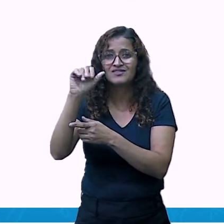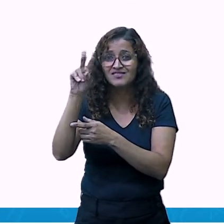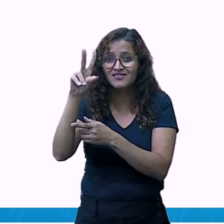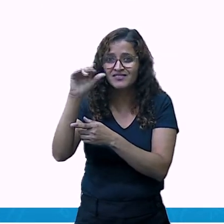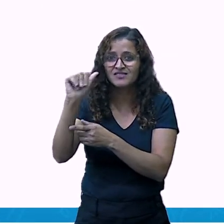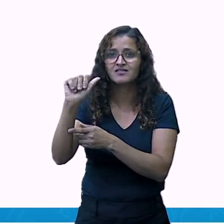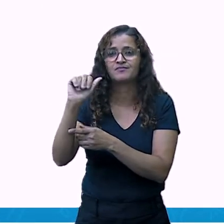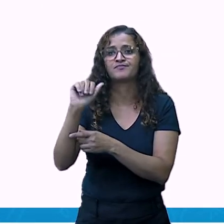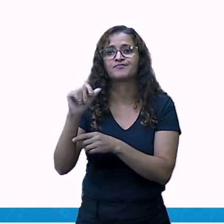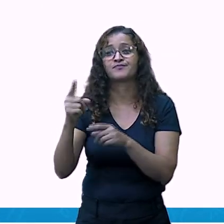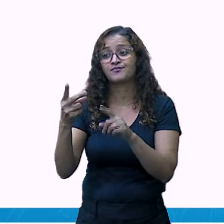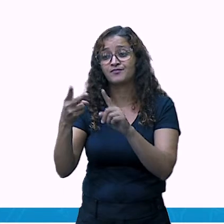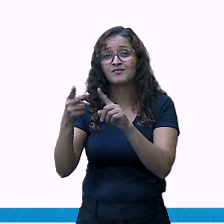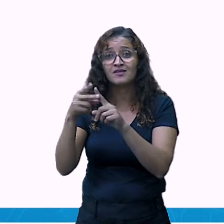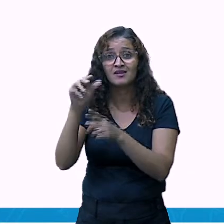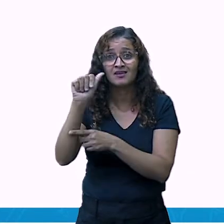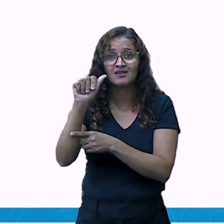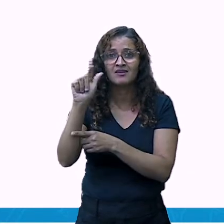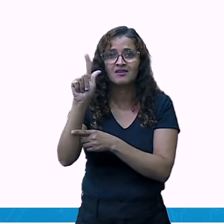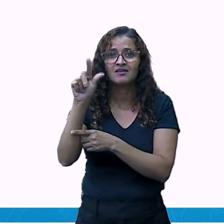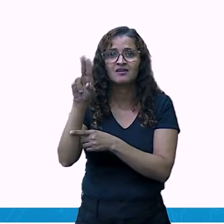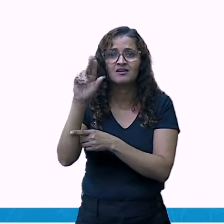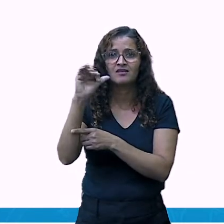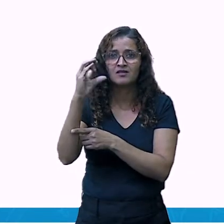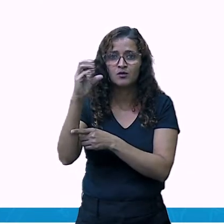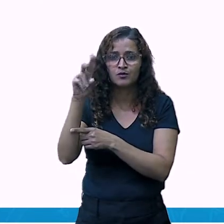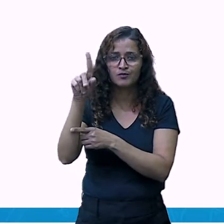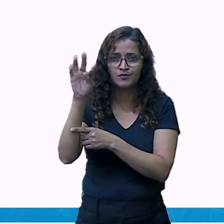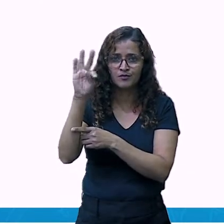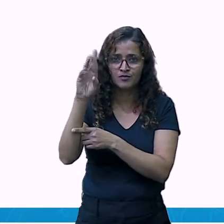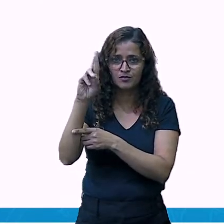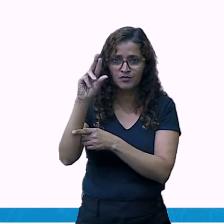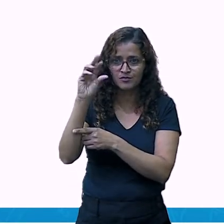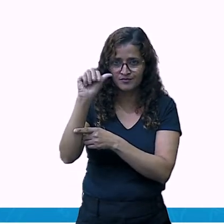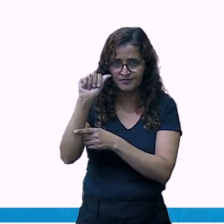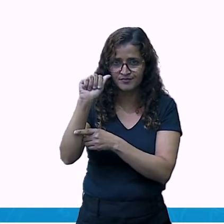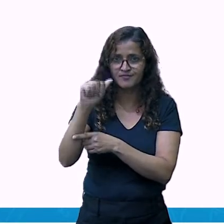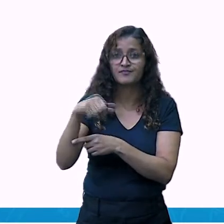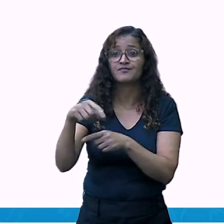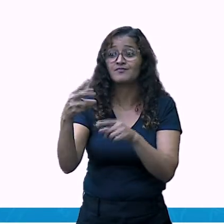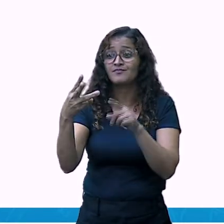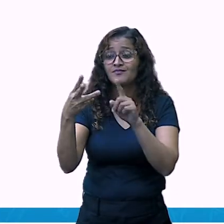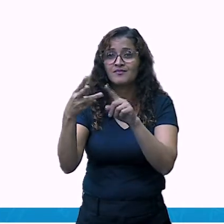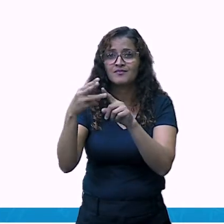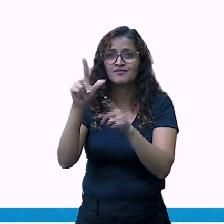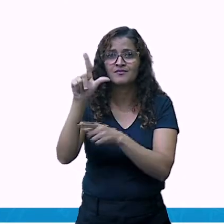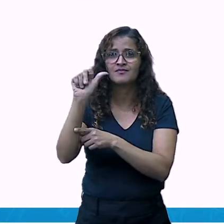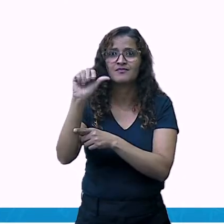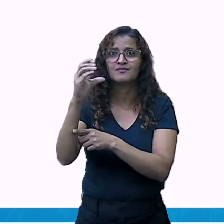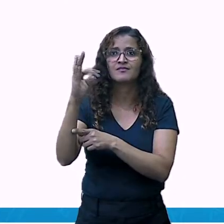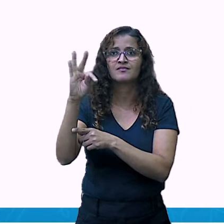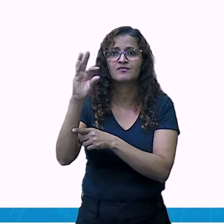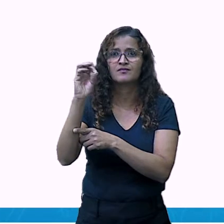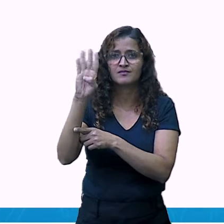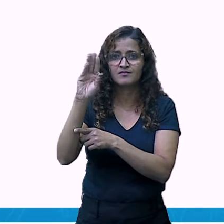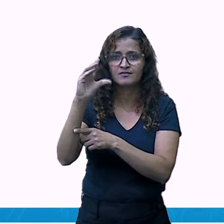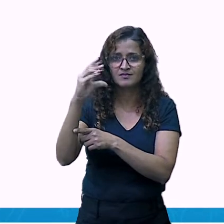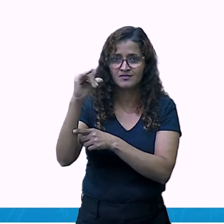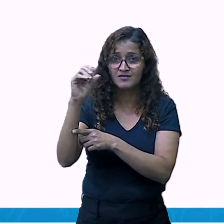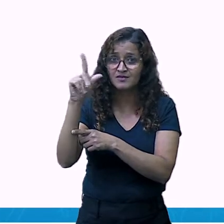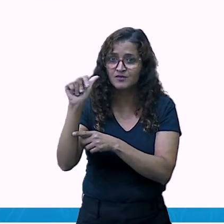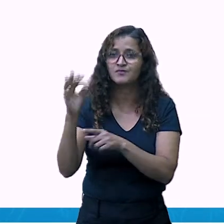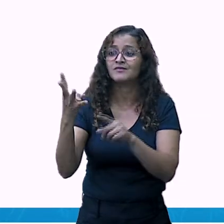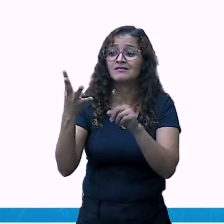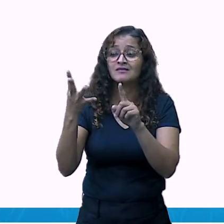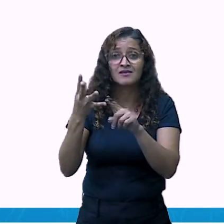lactobacilos, antibióticos e leveduras. Letra A. Vem sendo